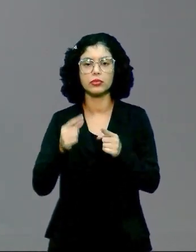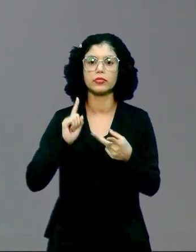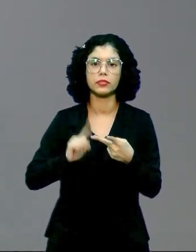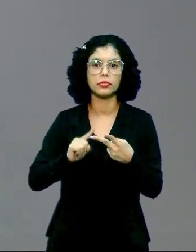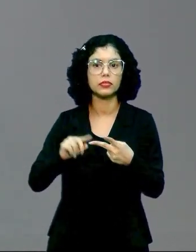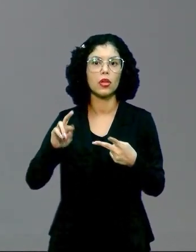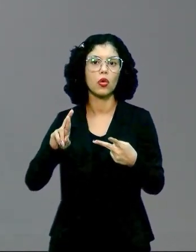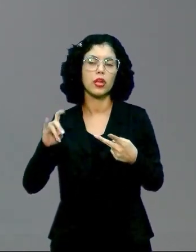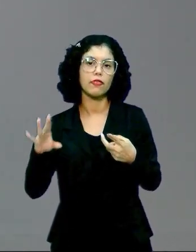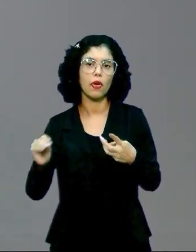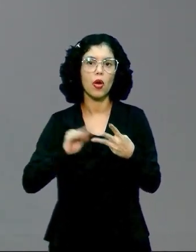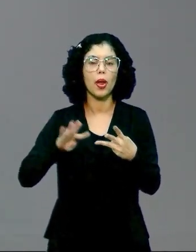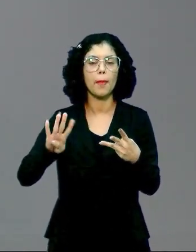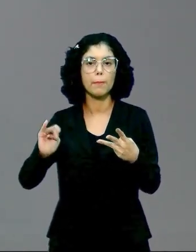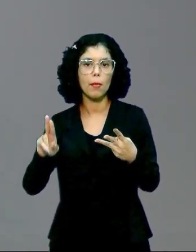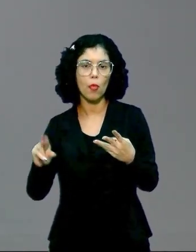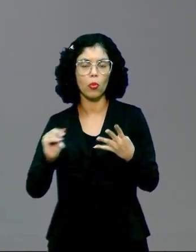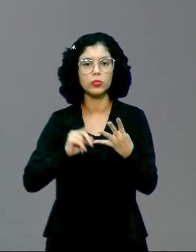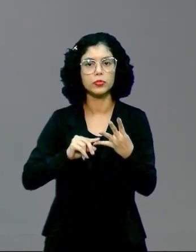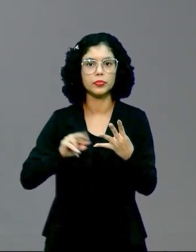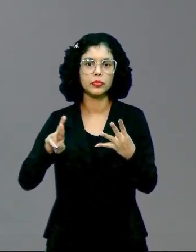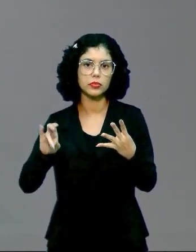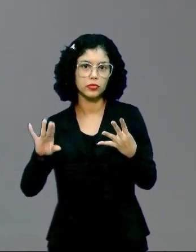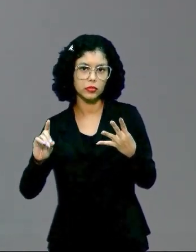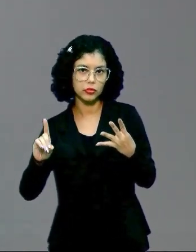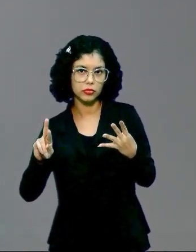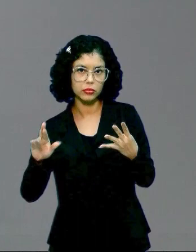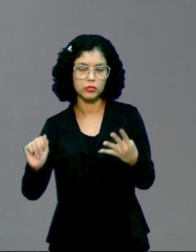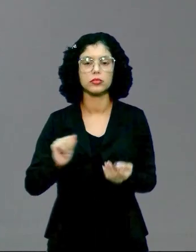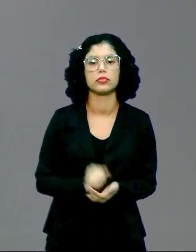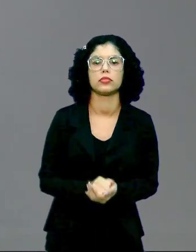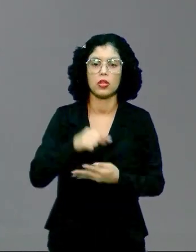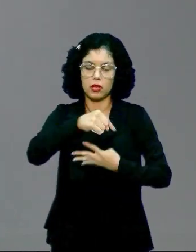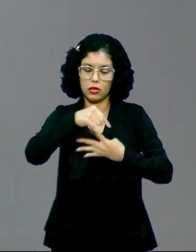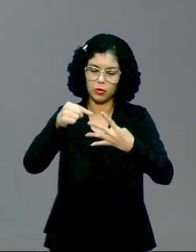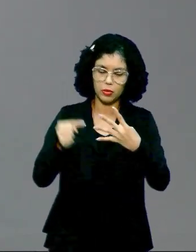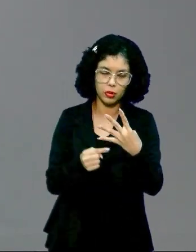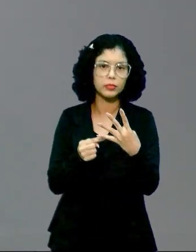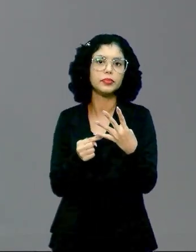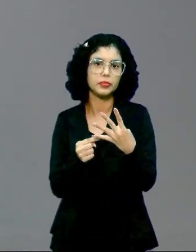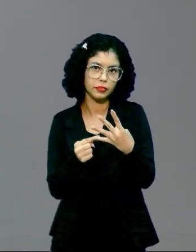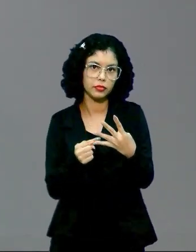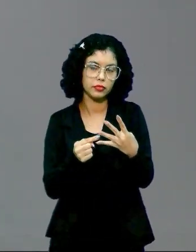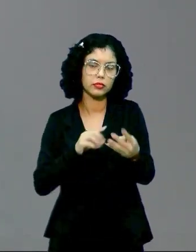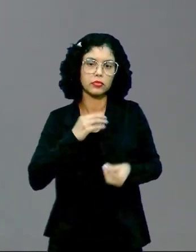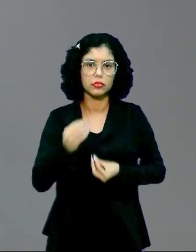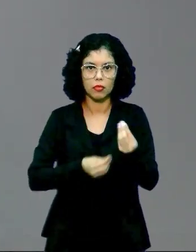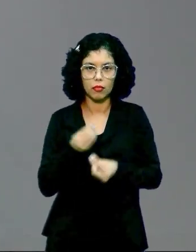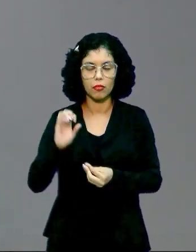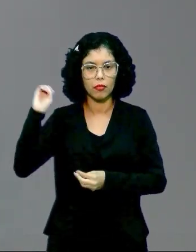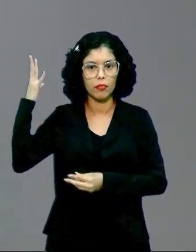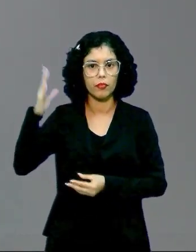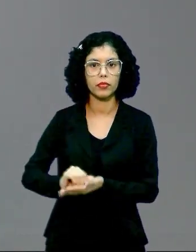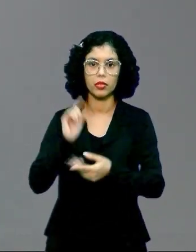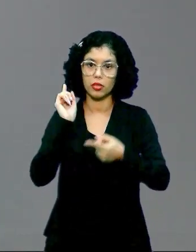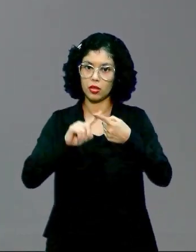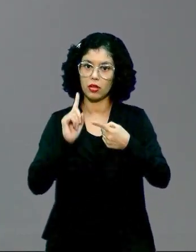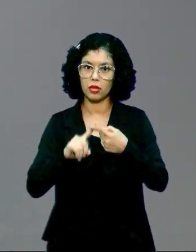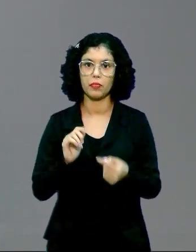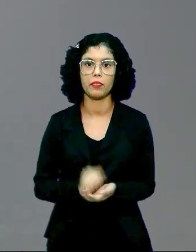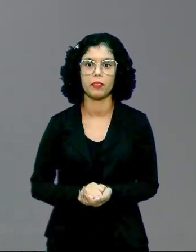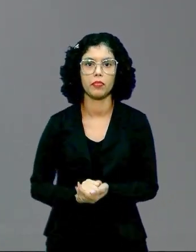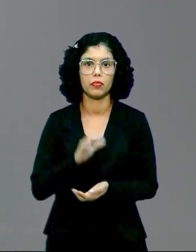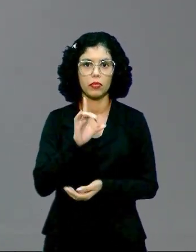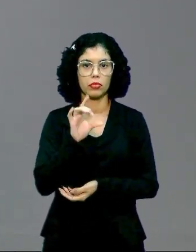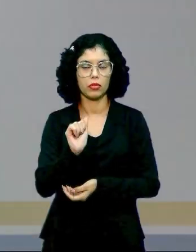Thomson, Rutherford e Bohr. E na aula de hoje nós vamos ver como esses quatro modelos eles se comportam. O primeiro modelo é o modelo